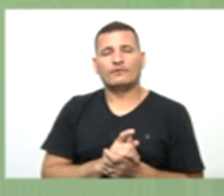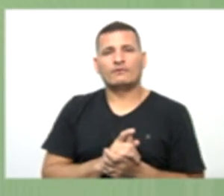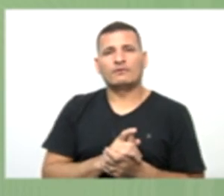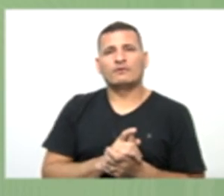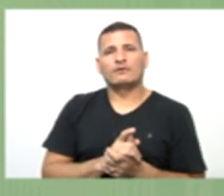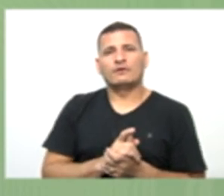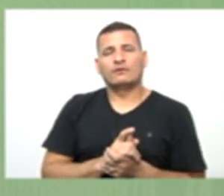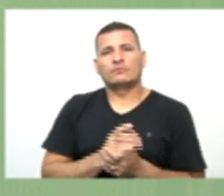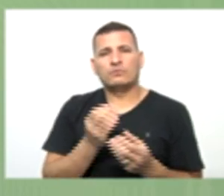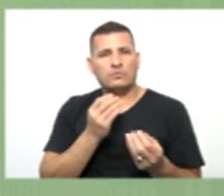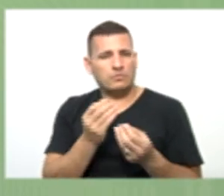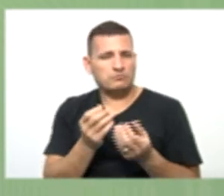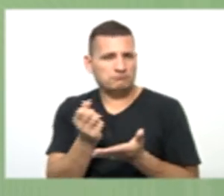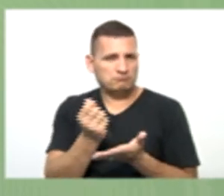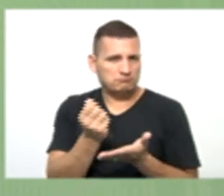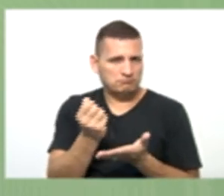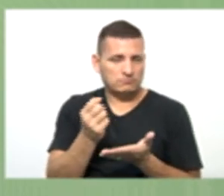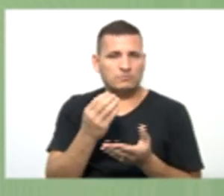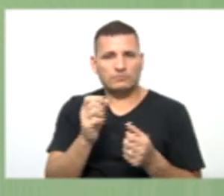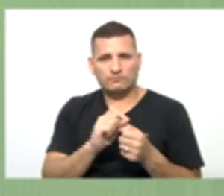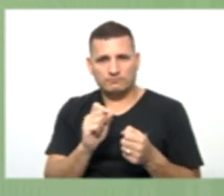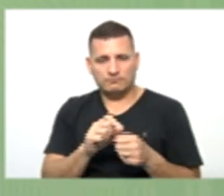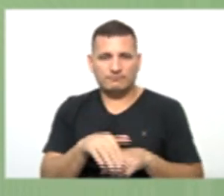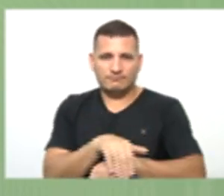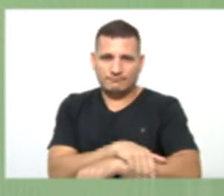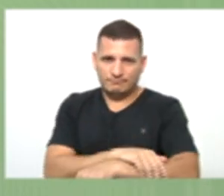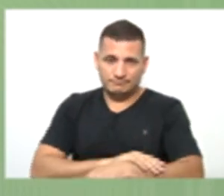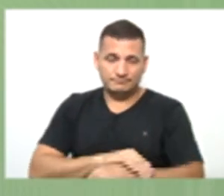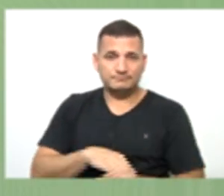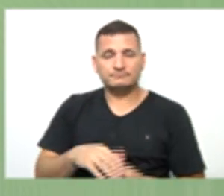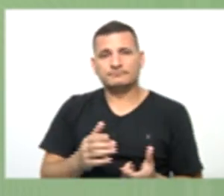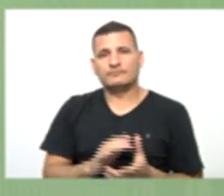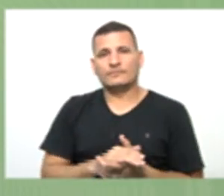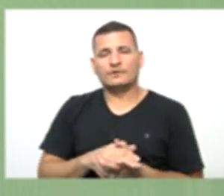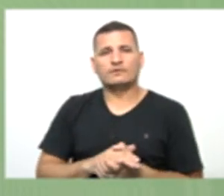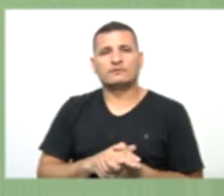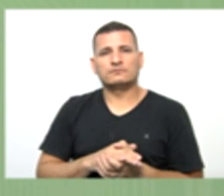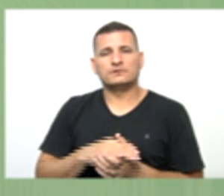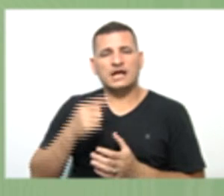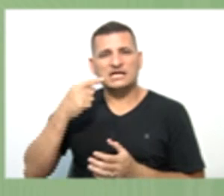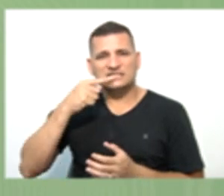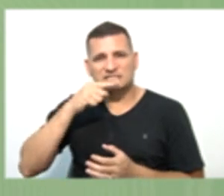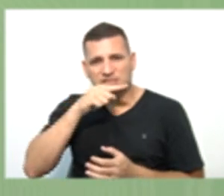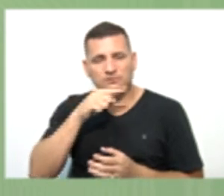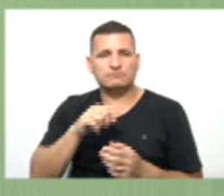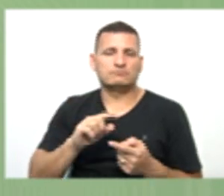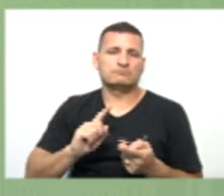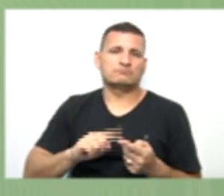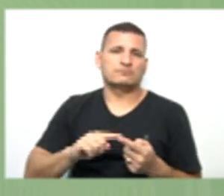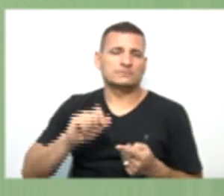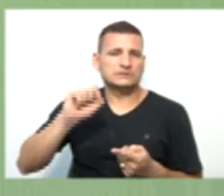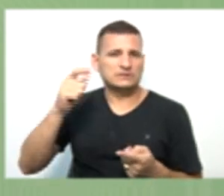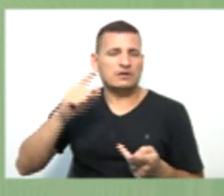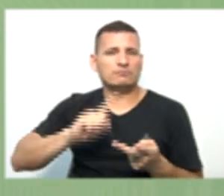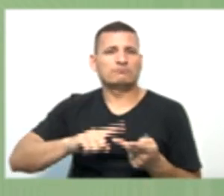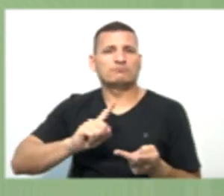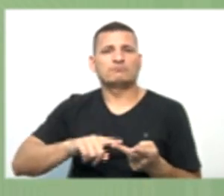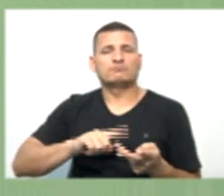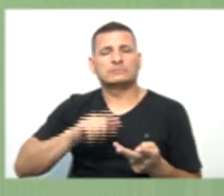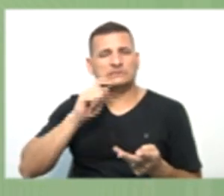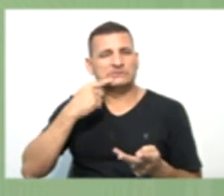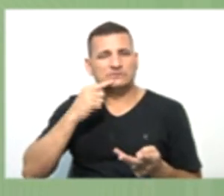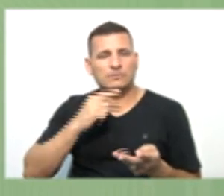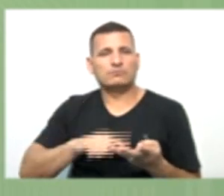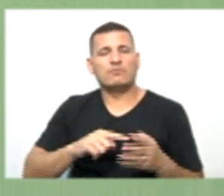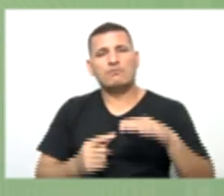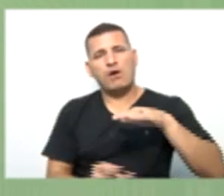caseiro: uma cenoura, um copo de azeite, sal, açúcar, suco de limão, bata